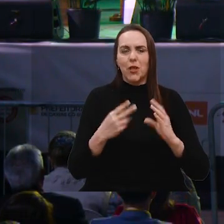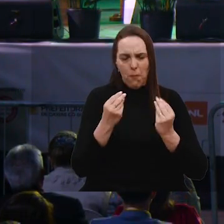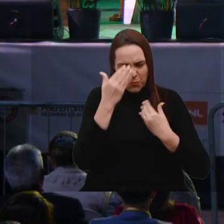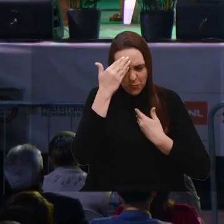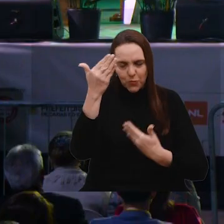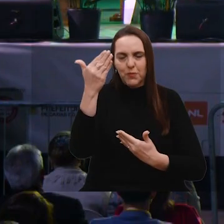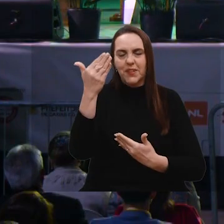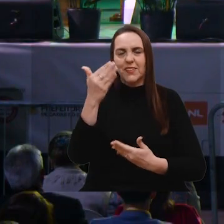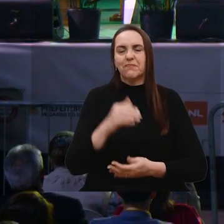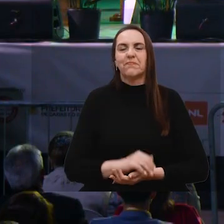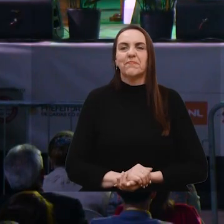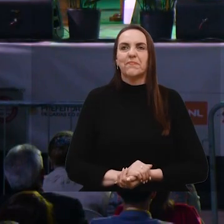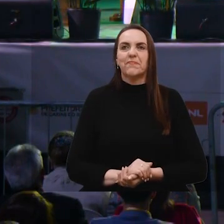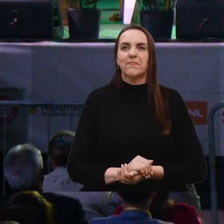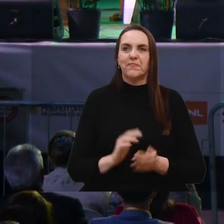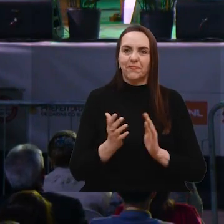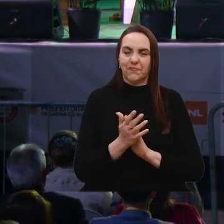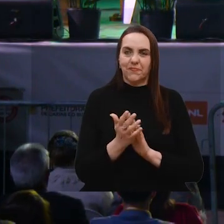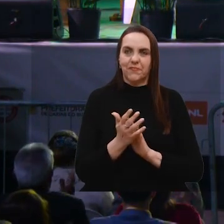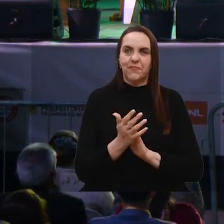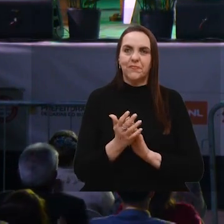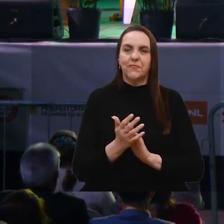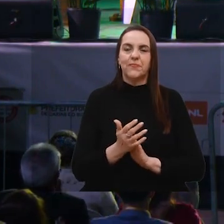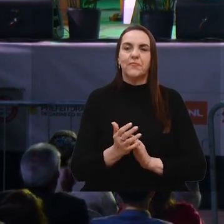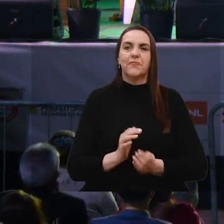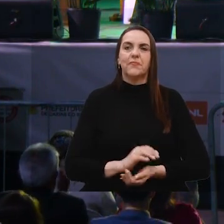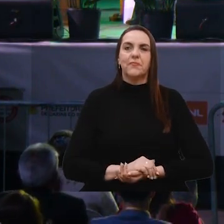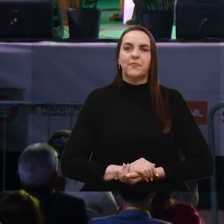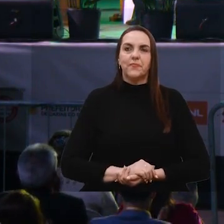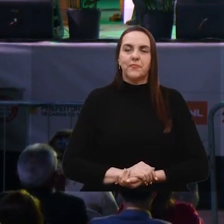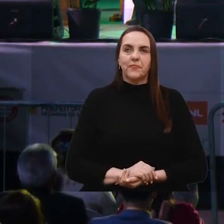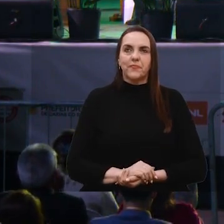nossa Câmara de Vereadores, muito obrigada.